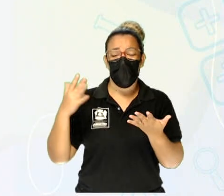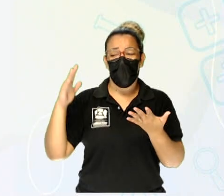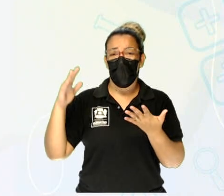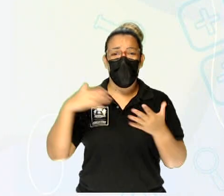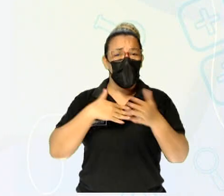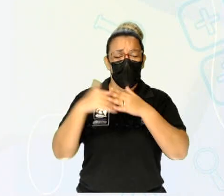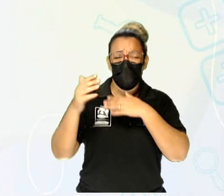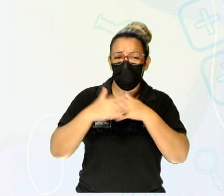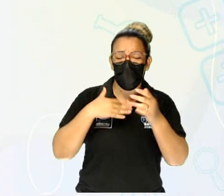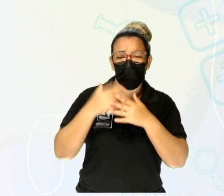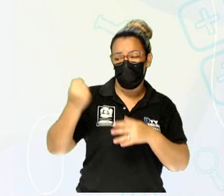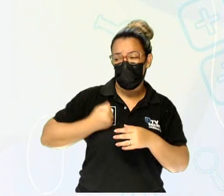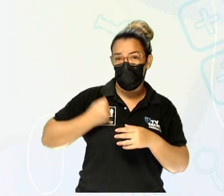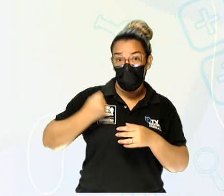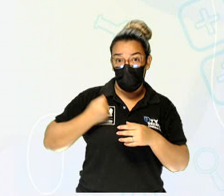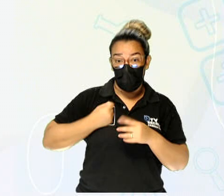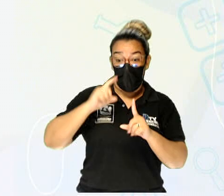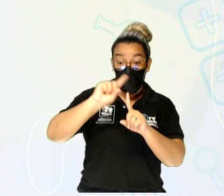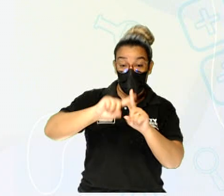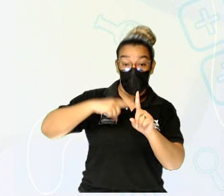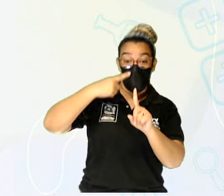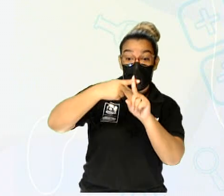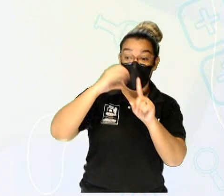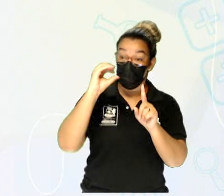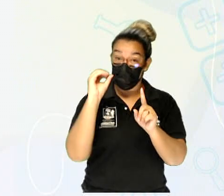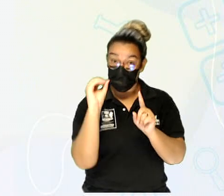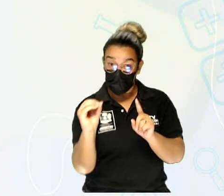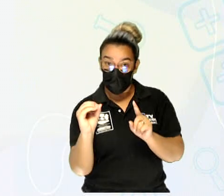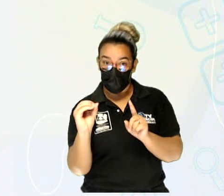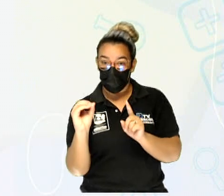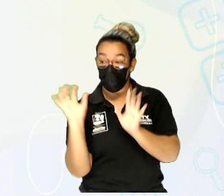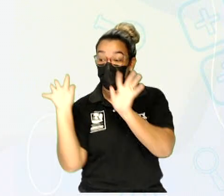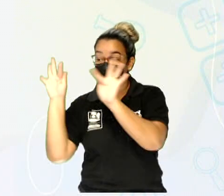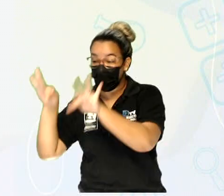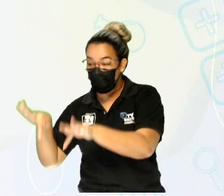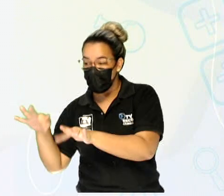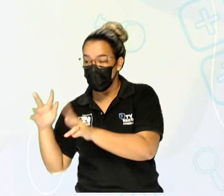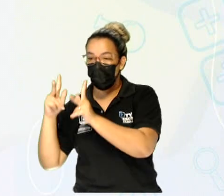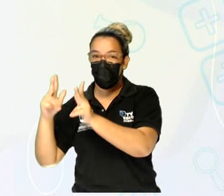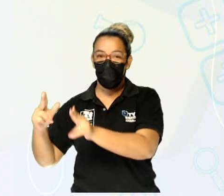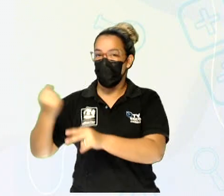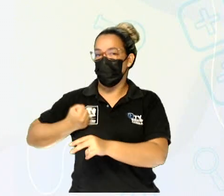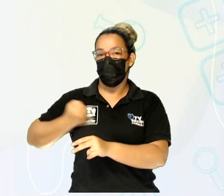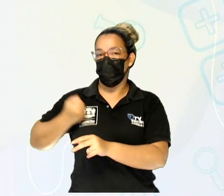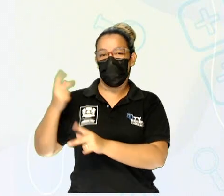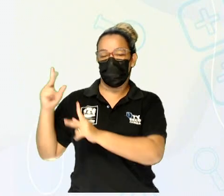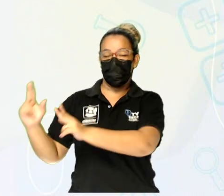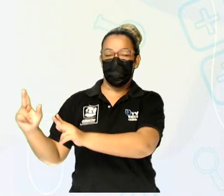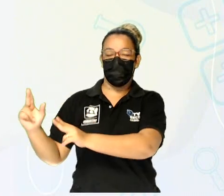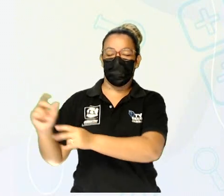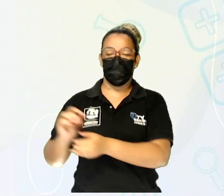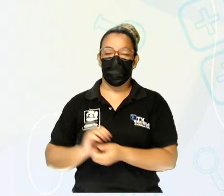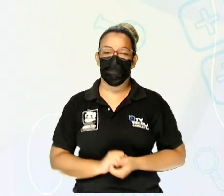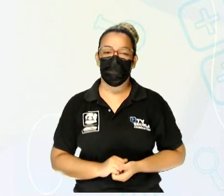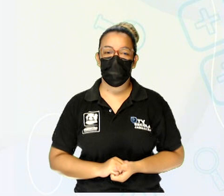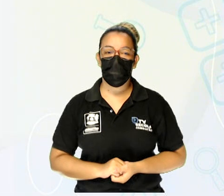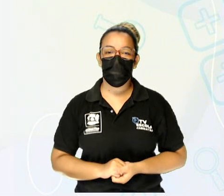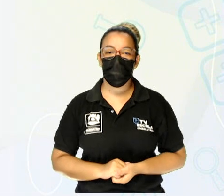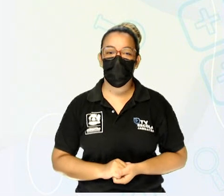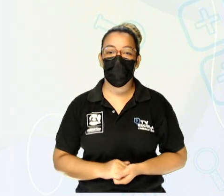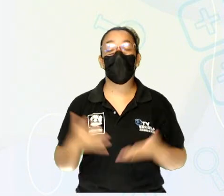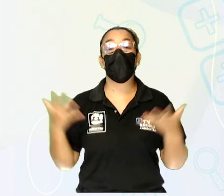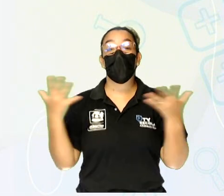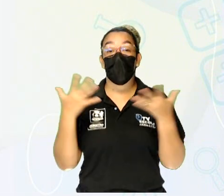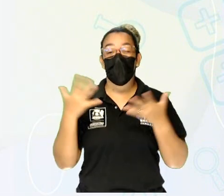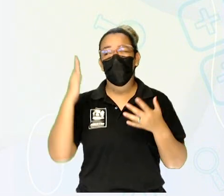que eu somar a zero, o resultado vai ser o próprio número. Fácil essa, né? Vamos agora entender